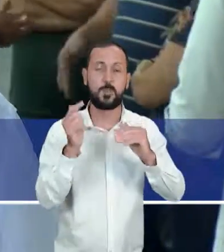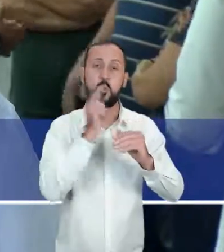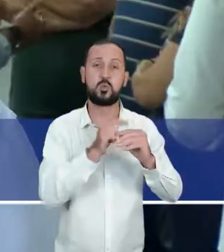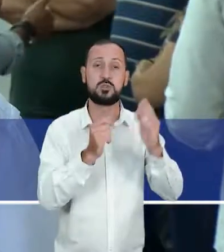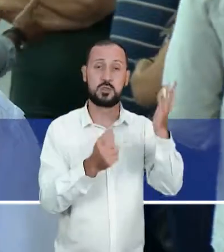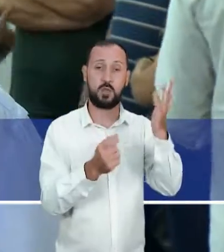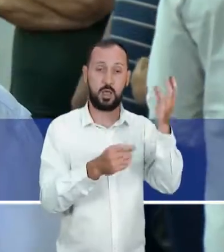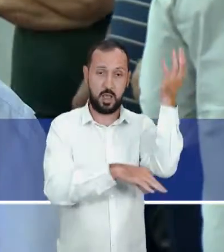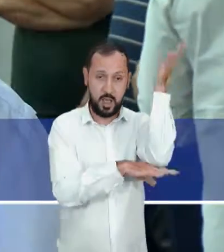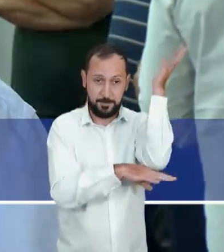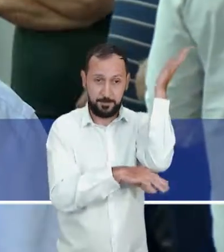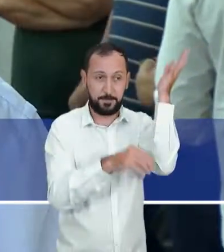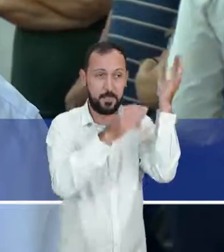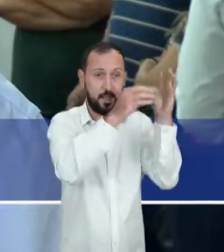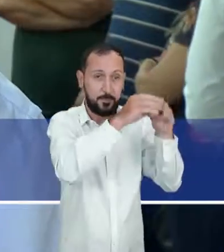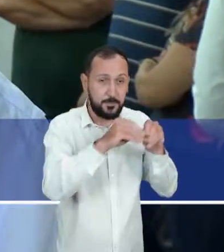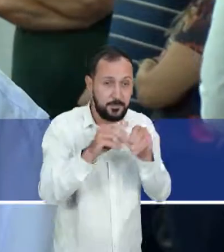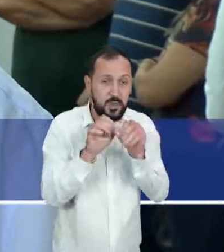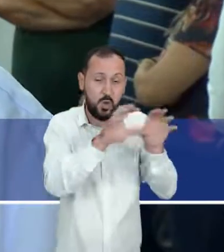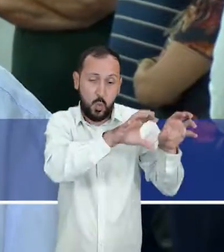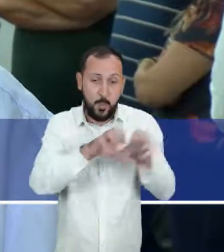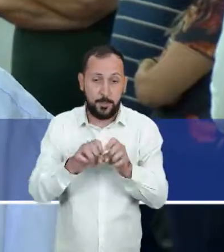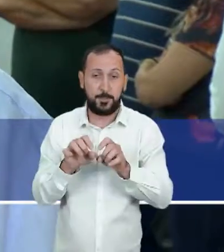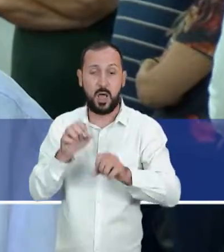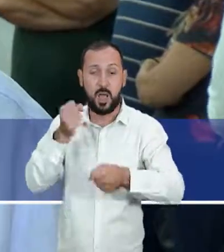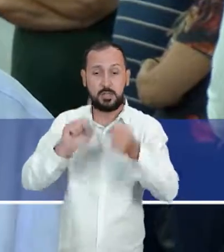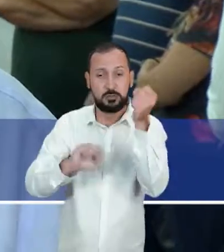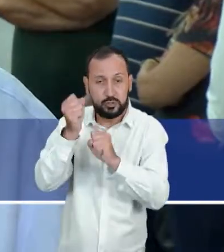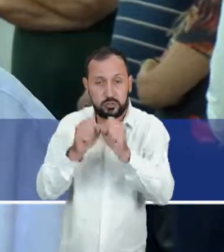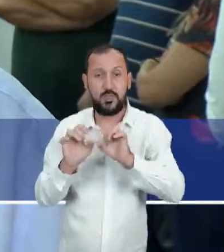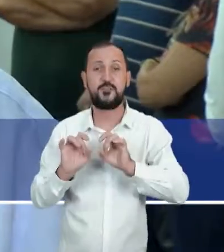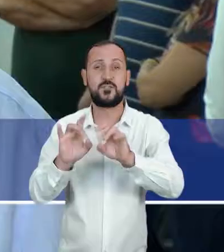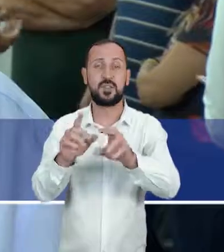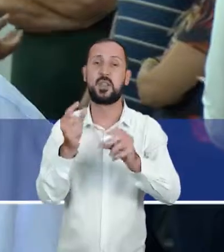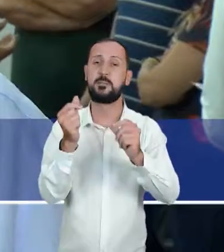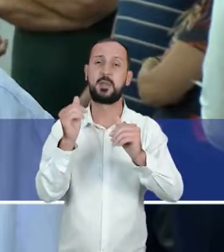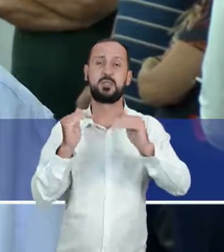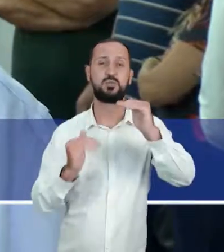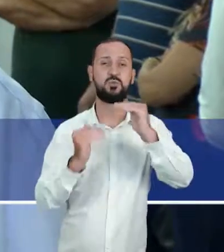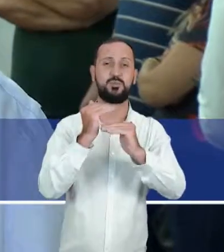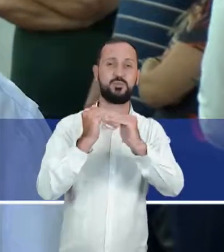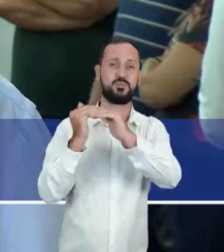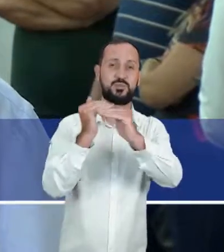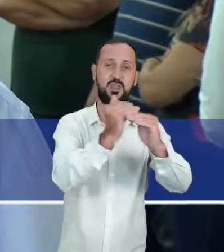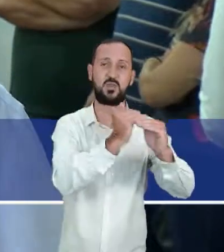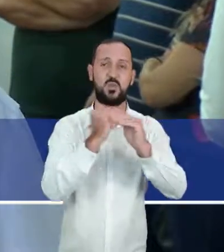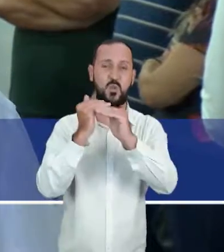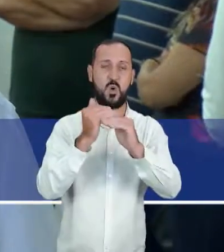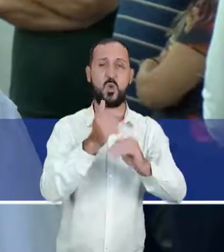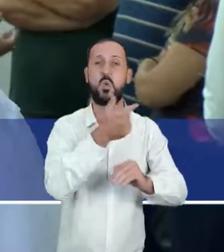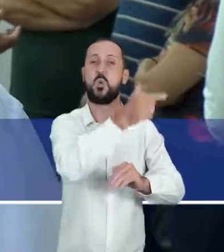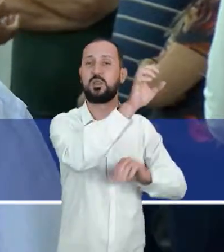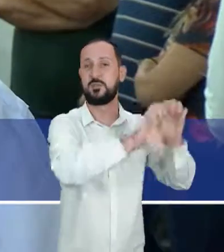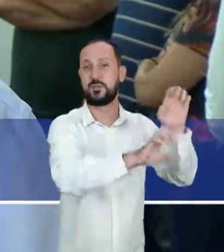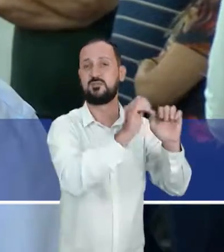pode trazer a matéria-prima, industrializar aqui e vender e concorrer em preço igual às outras empresas que